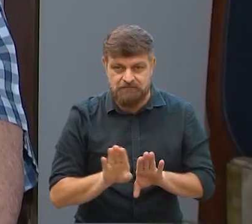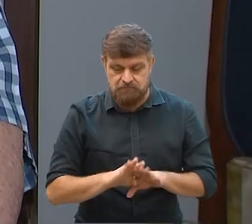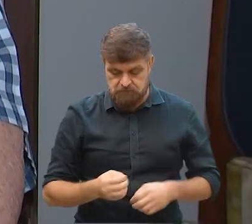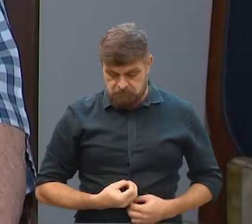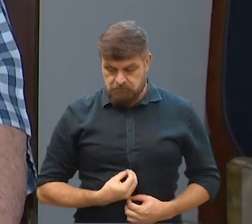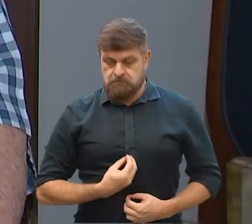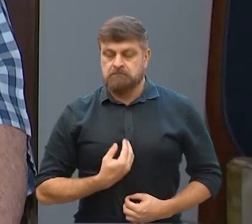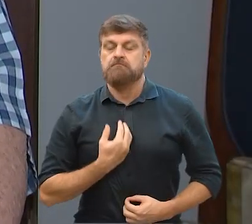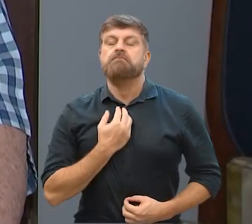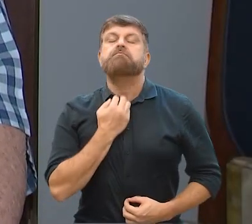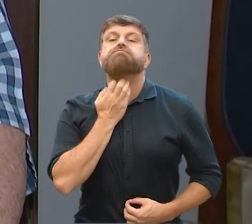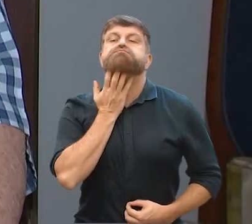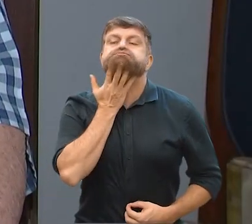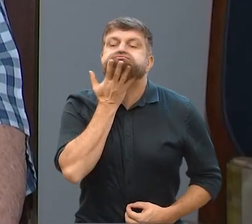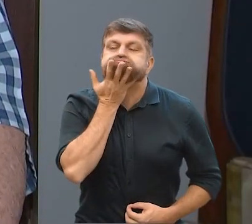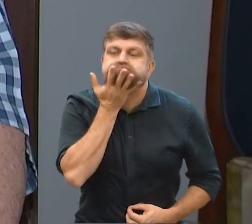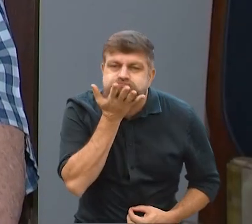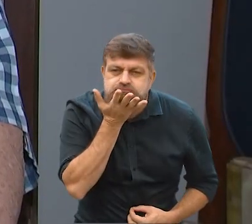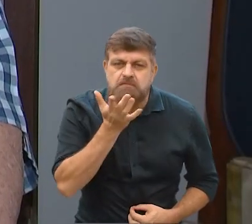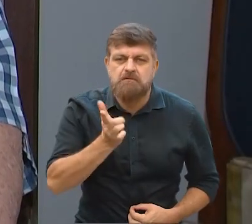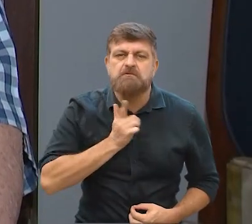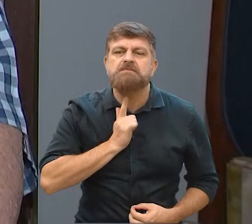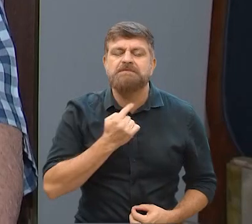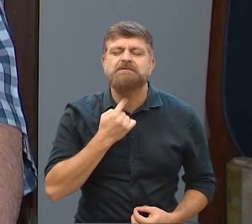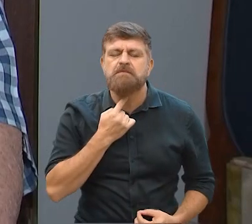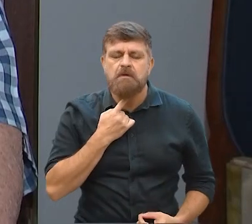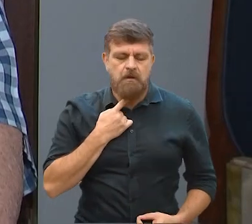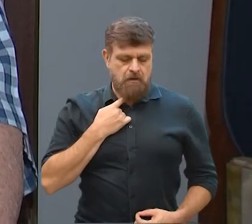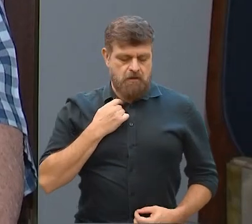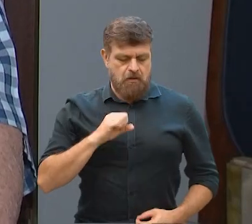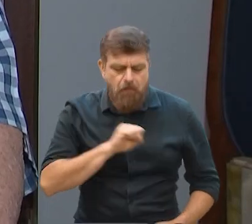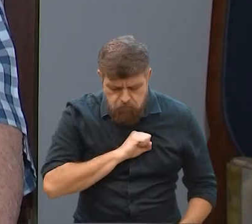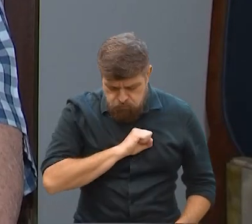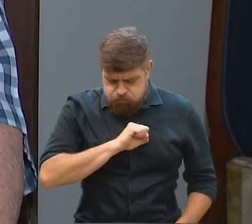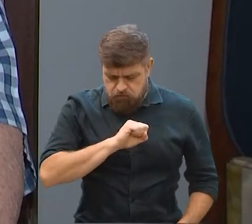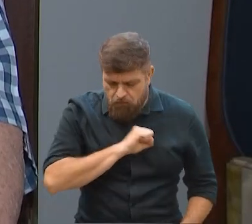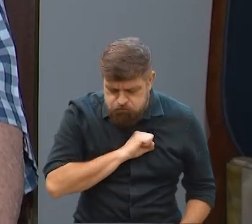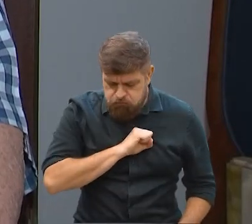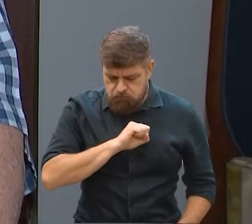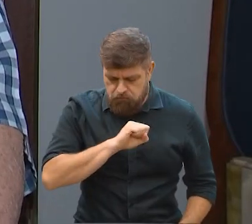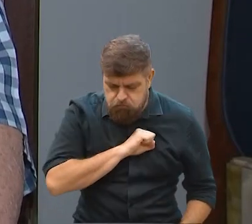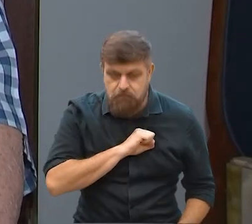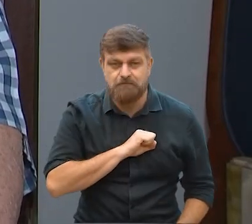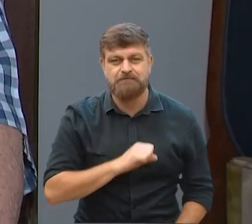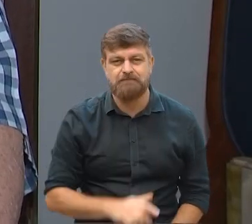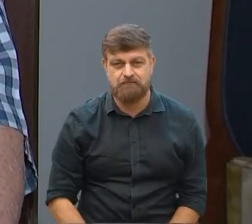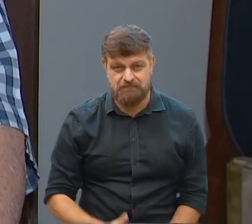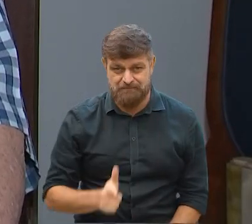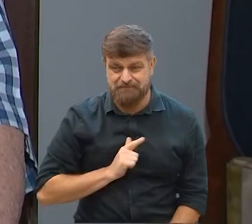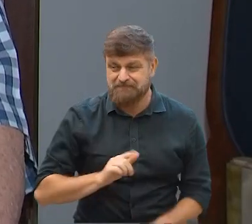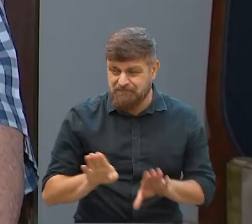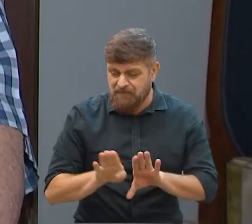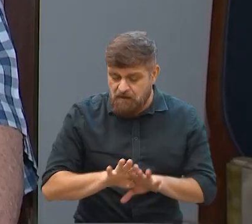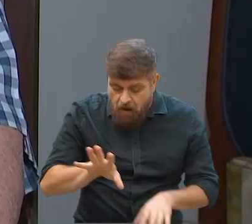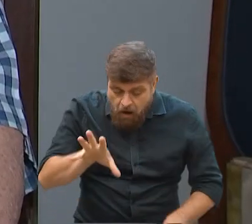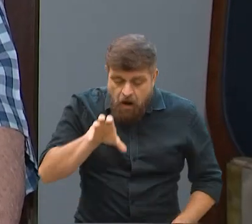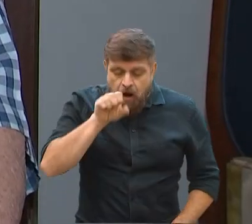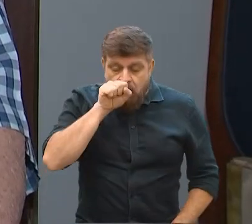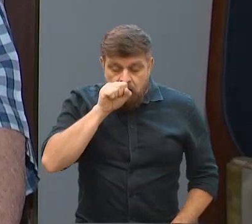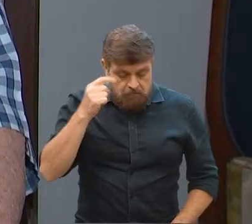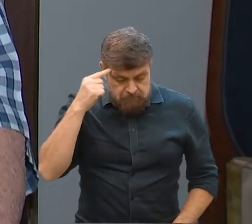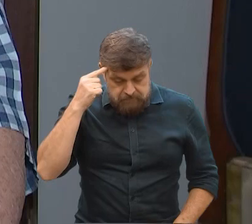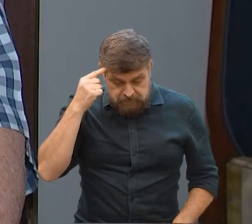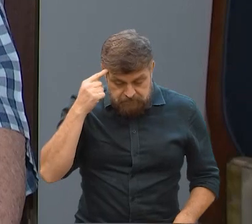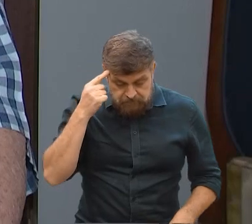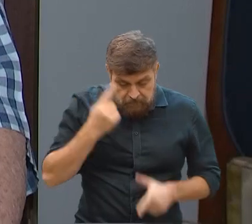muito refluxo, o ácido sobe pelo esôfago, cai algumas gotas na árvore respiratória e a pessoa tem tosse, tem até um pouco falta de